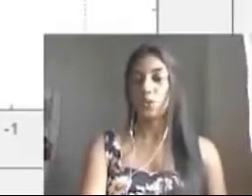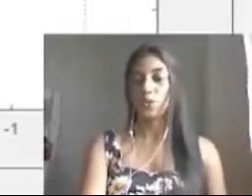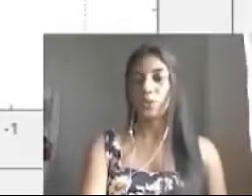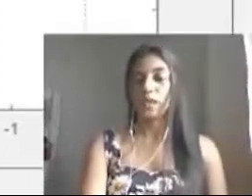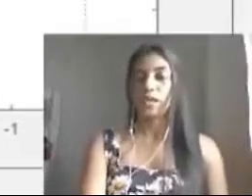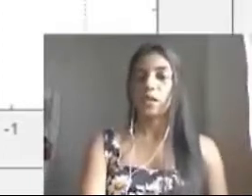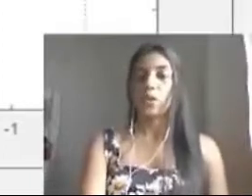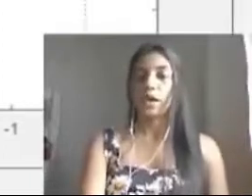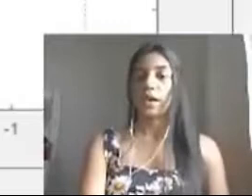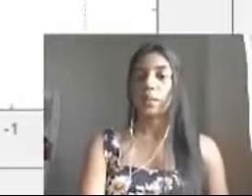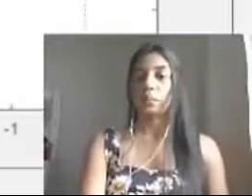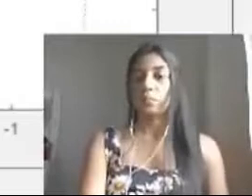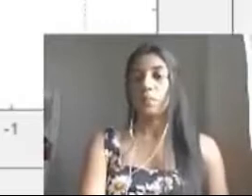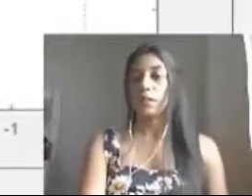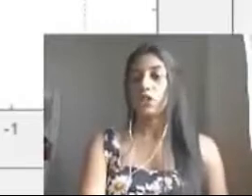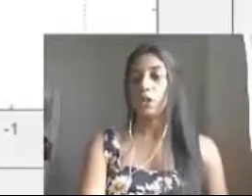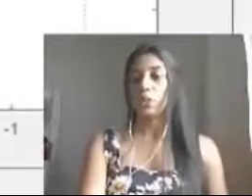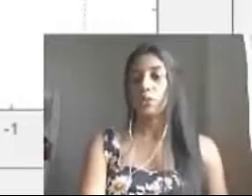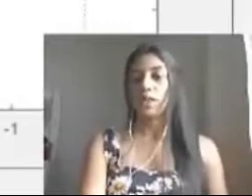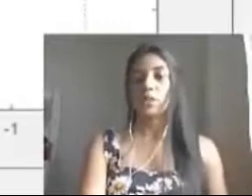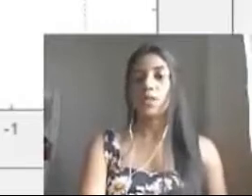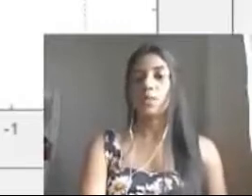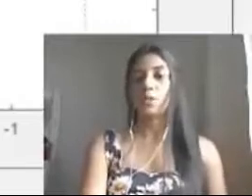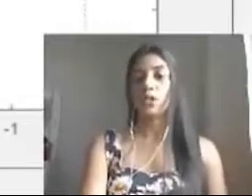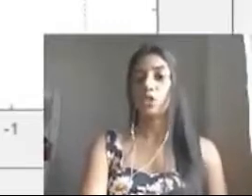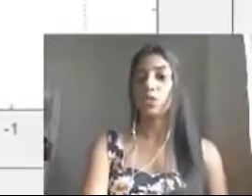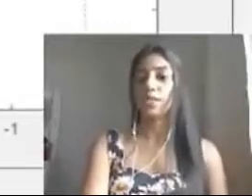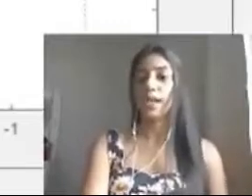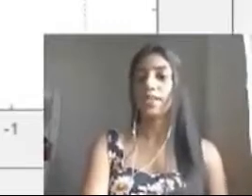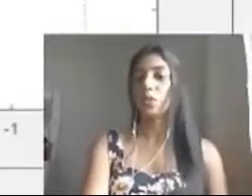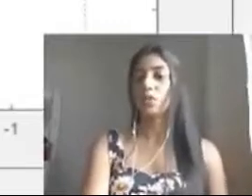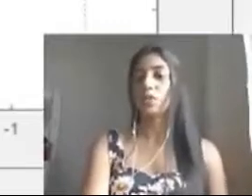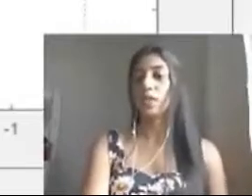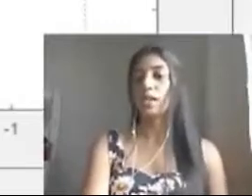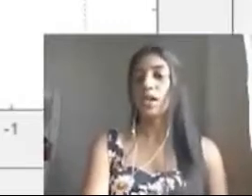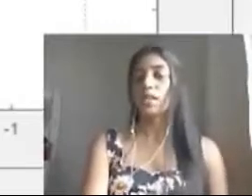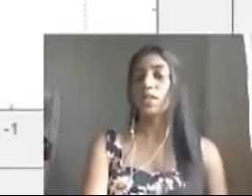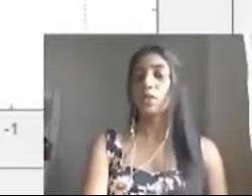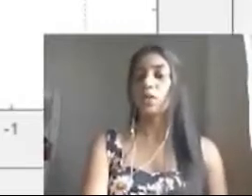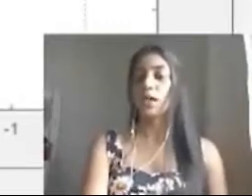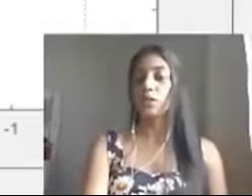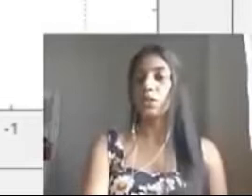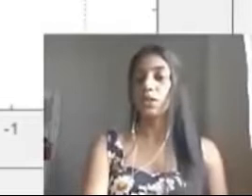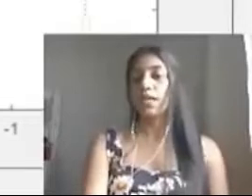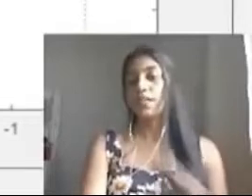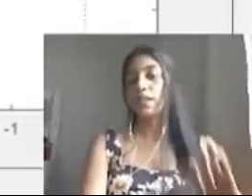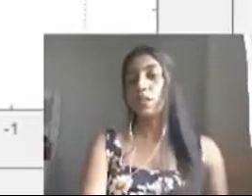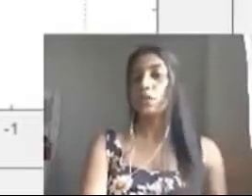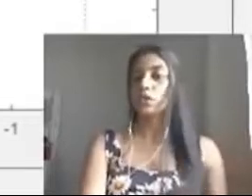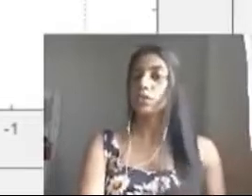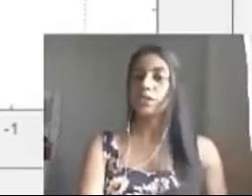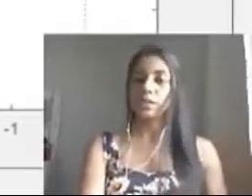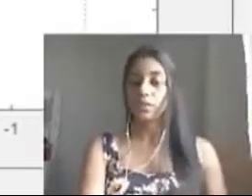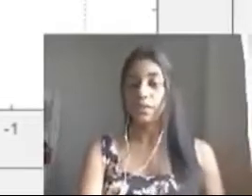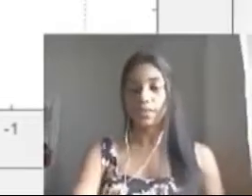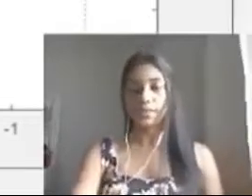posição dos polos. Então, primeiramente a gente tem o polo em -4 e -6, mas a partir do momento que a gente muda esse K, esses polos vão ser modificados. E assim forma-se um caminho, e esse caminho é